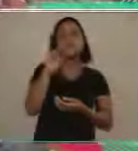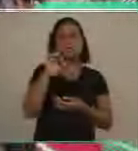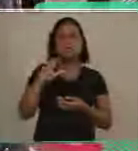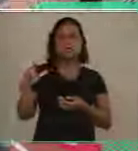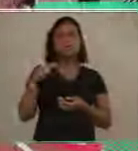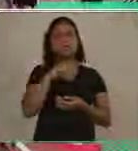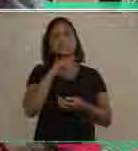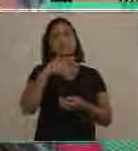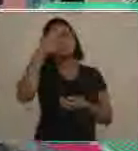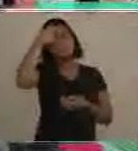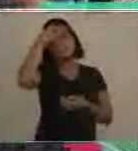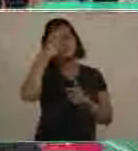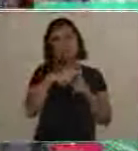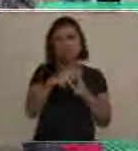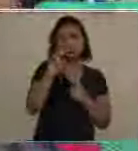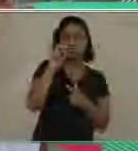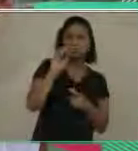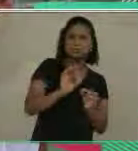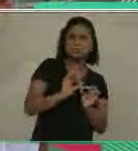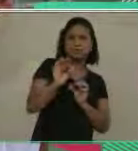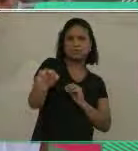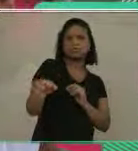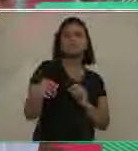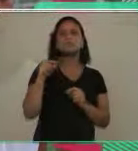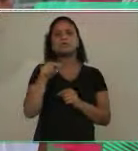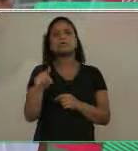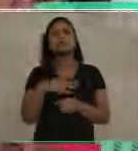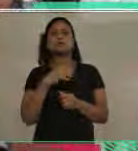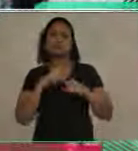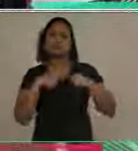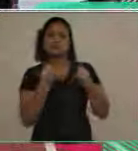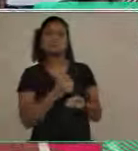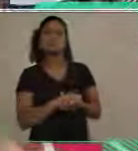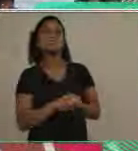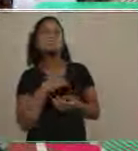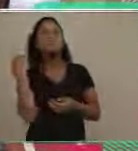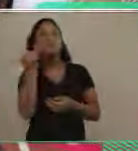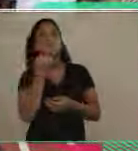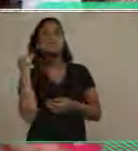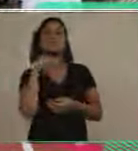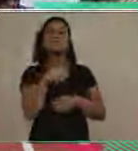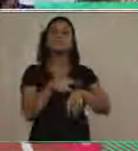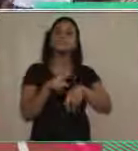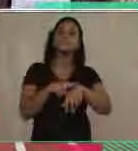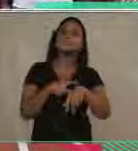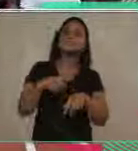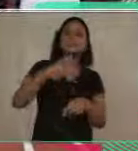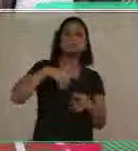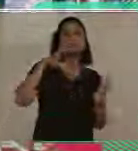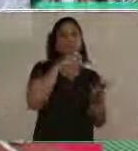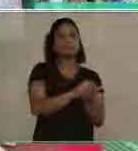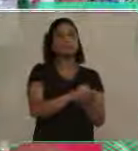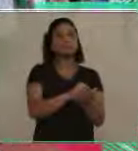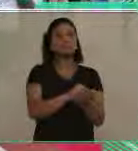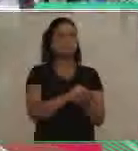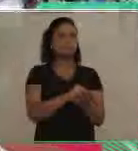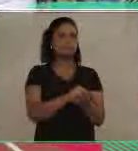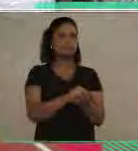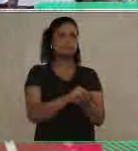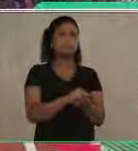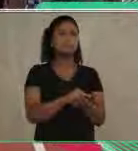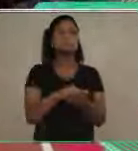graças a Deus e a ele, que ele é muito esforçado. O importante é que nesse momento a gente deixe registrado